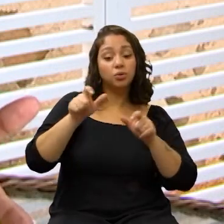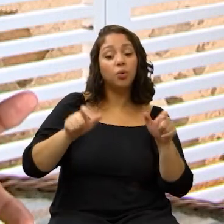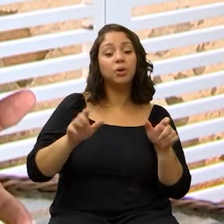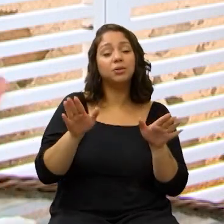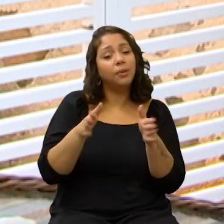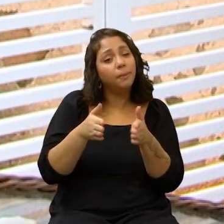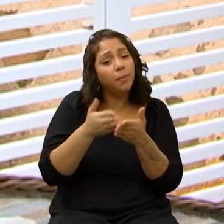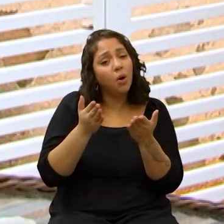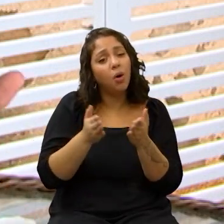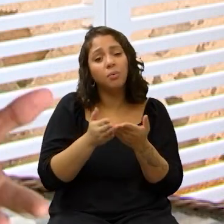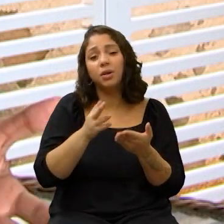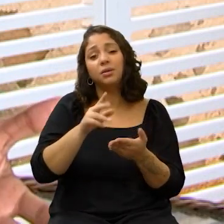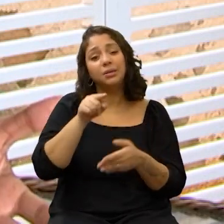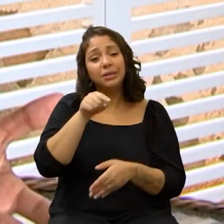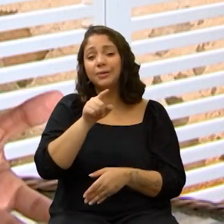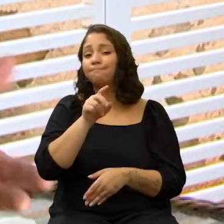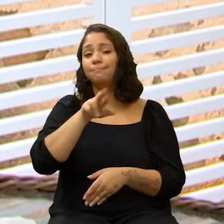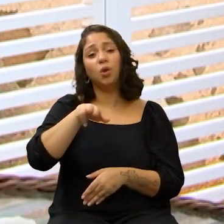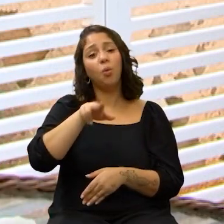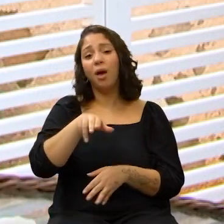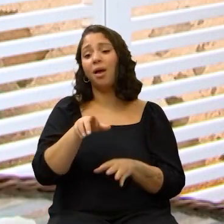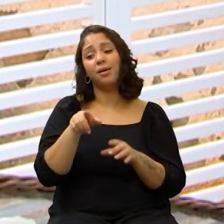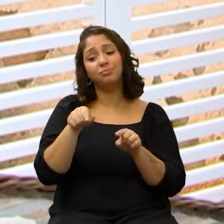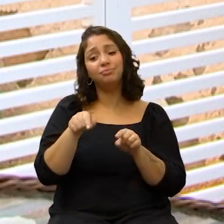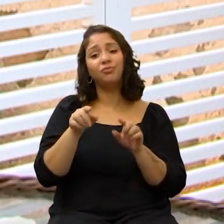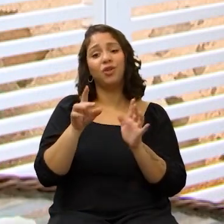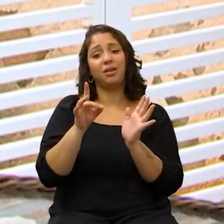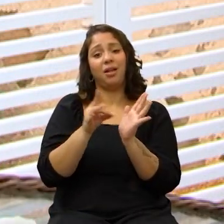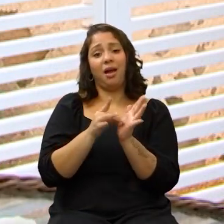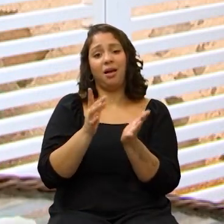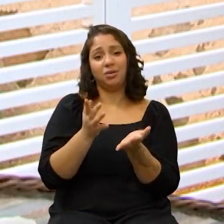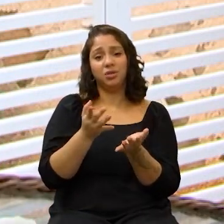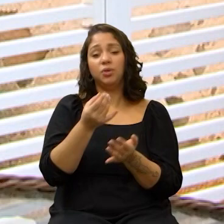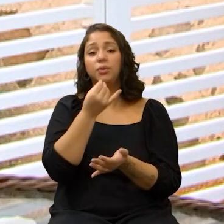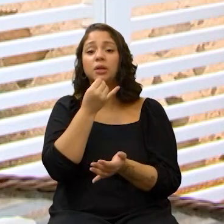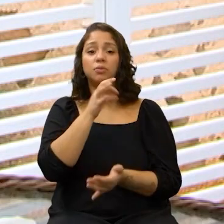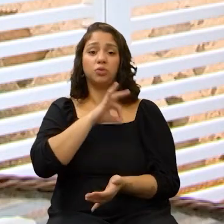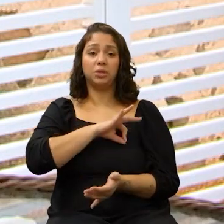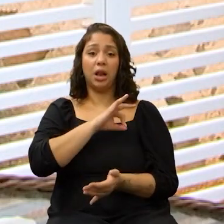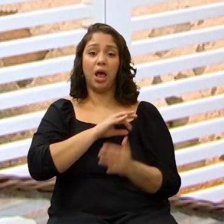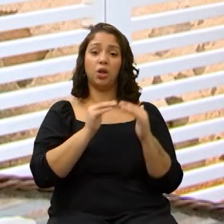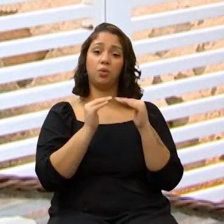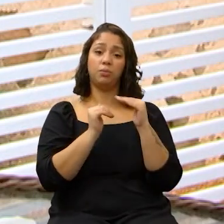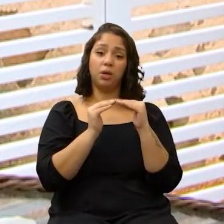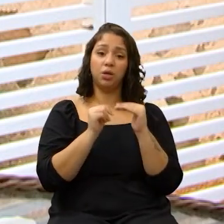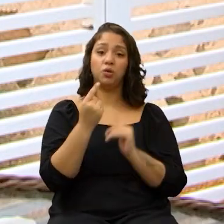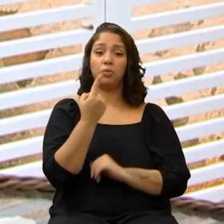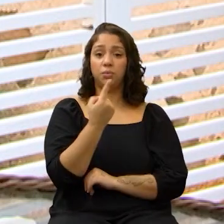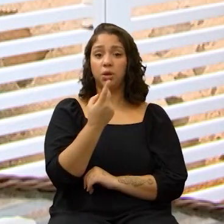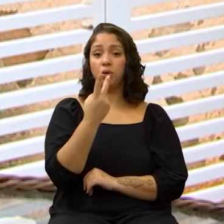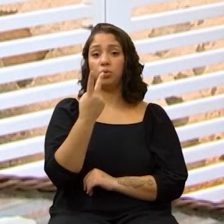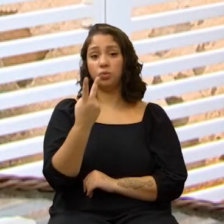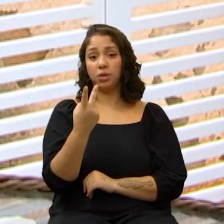menos favorecida, que a situação não é essa. Vou te dar outro dado. O salário mínimo no Brasil é